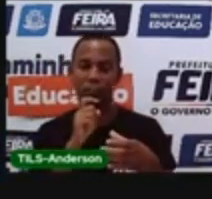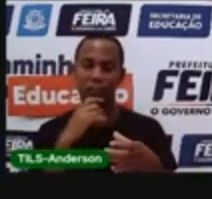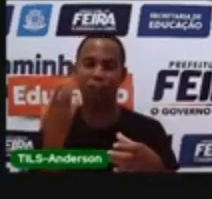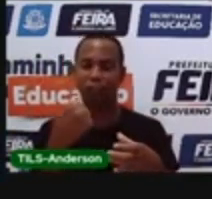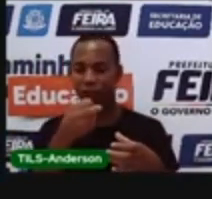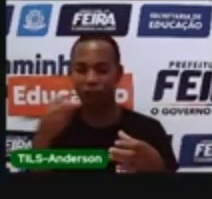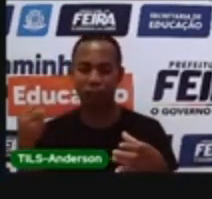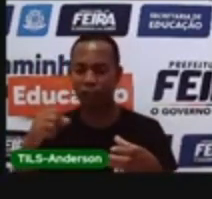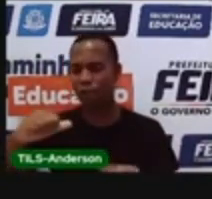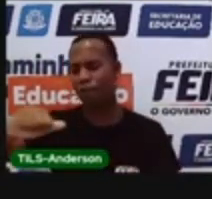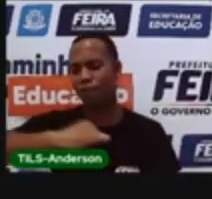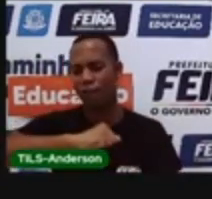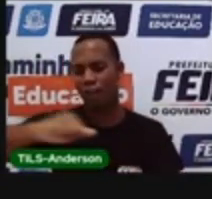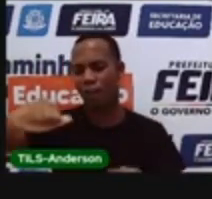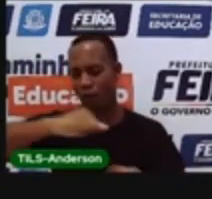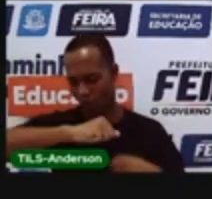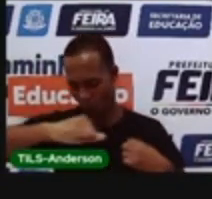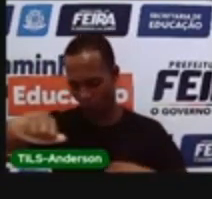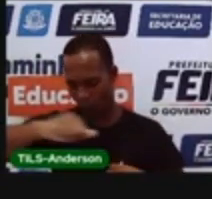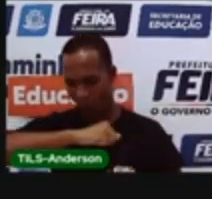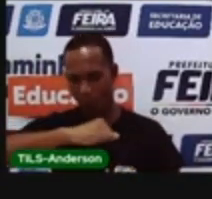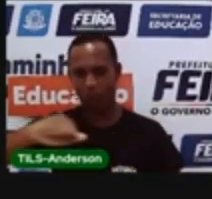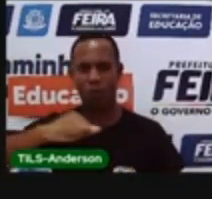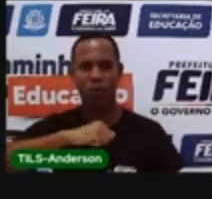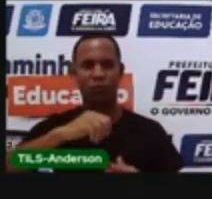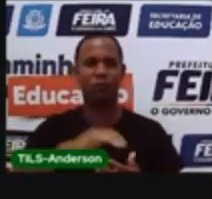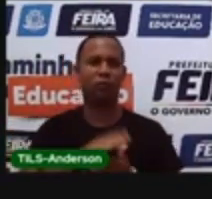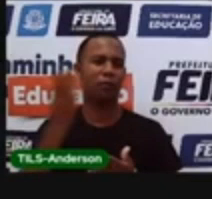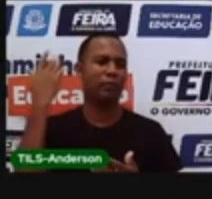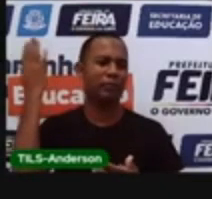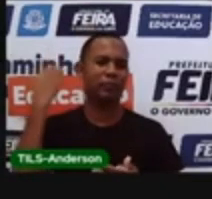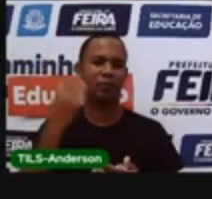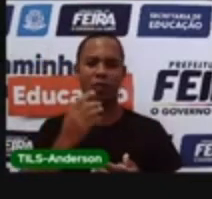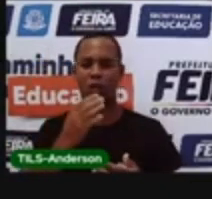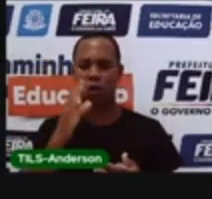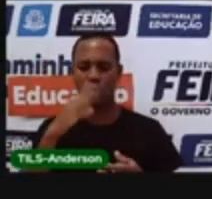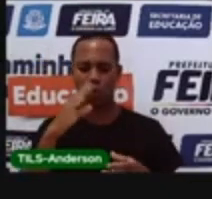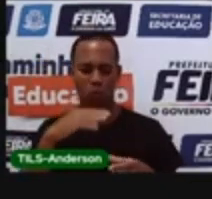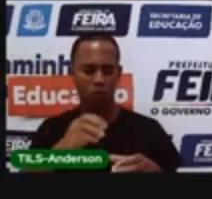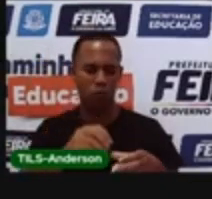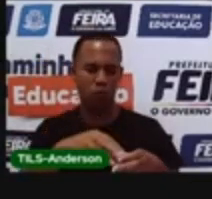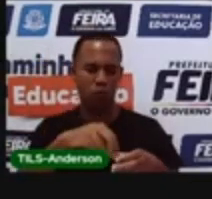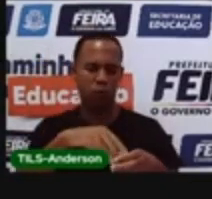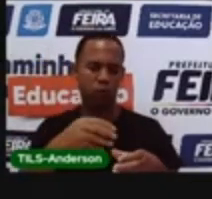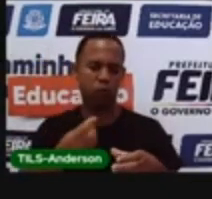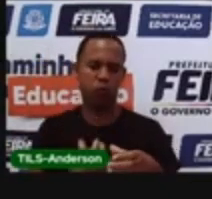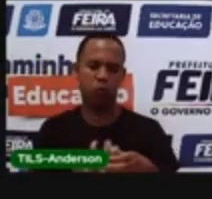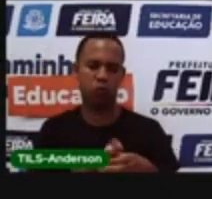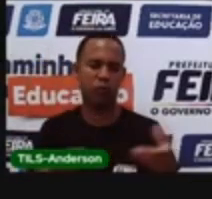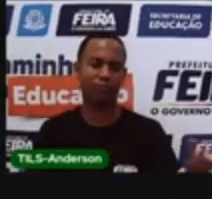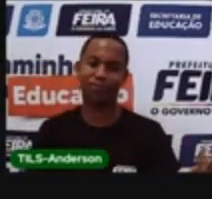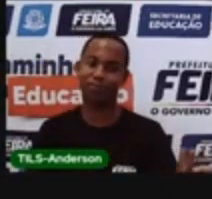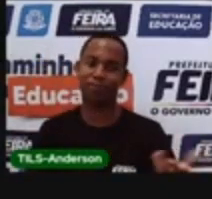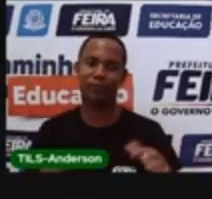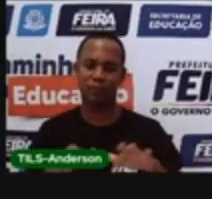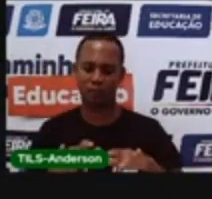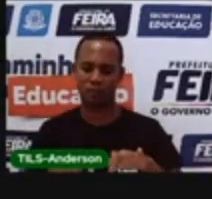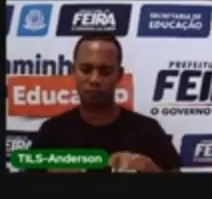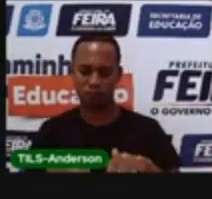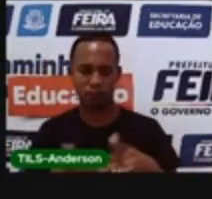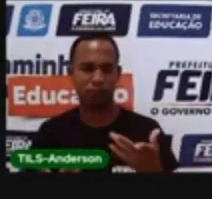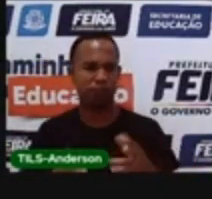lavar, o ferro de passar, que é elétrico, que antes era brasa. Nós temos telefone, máquina de